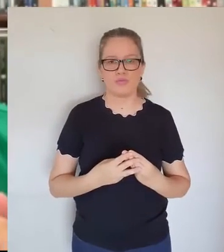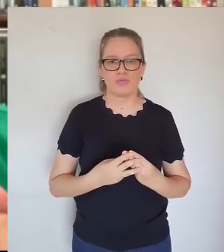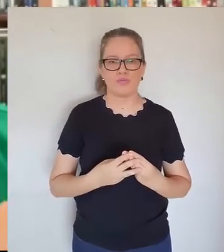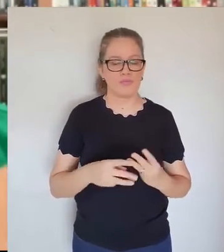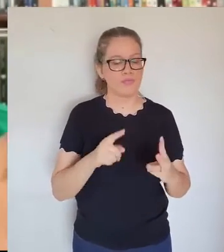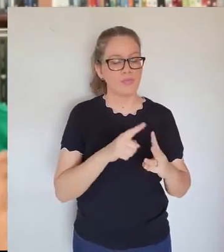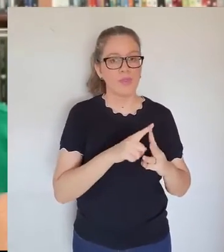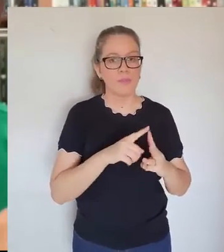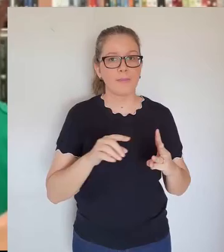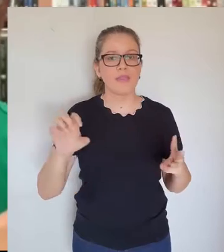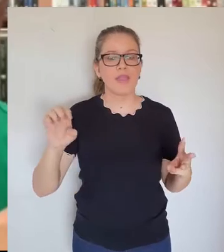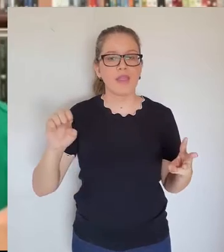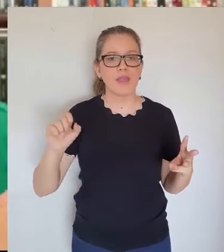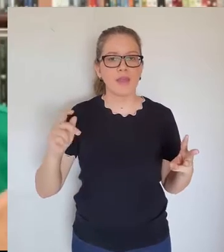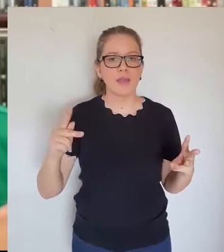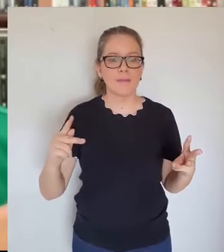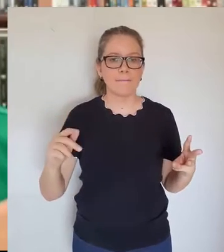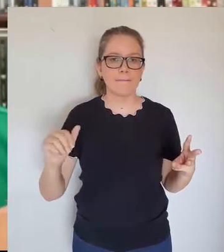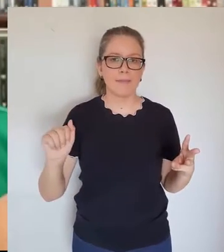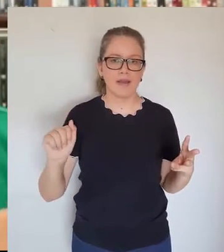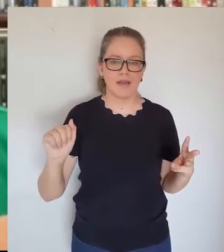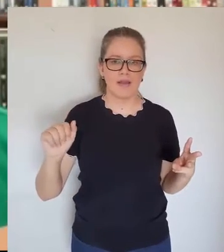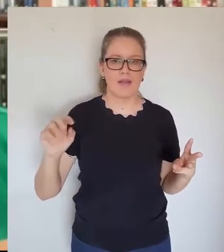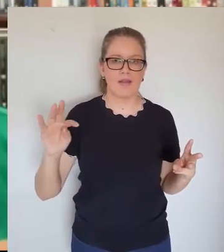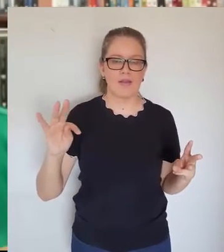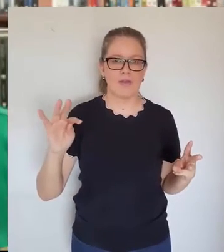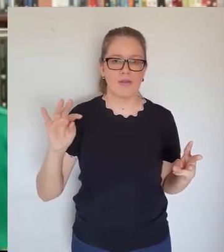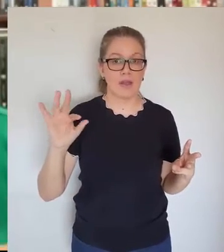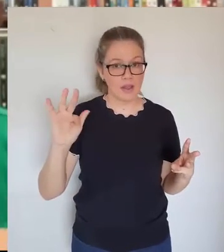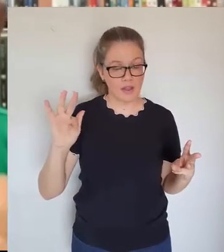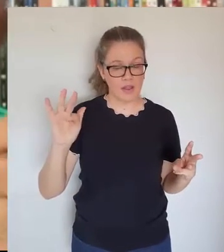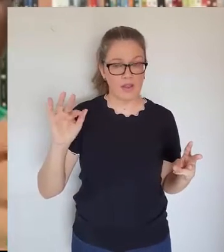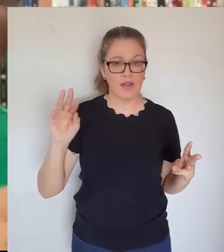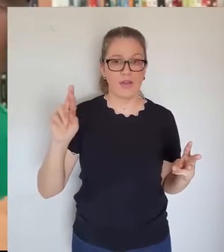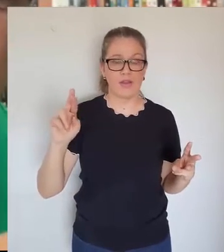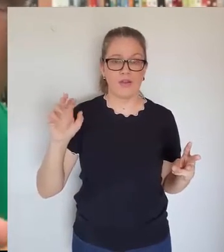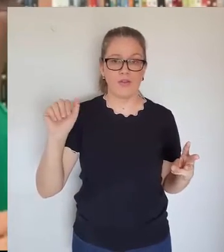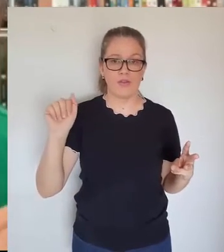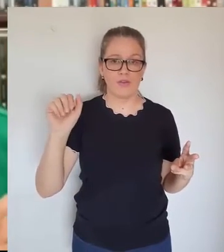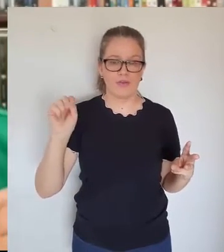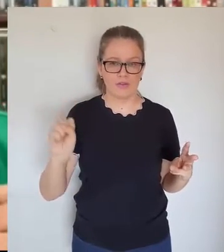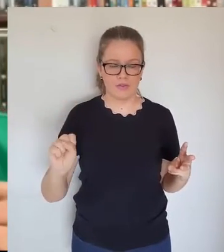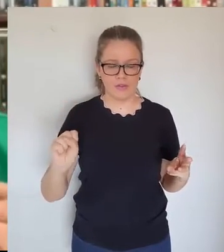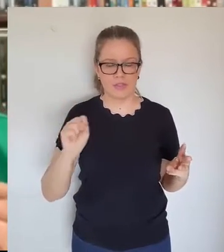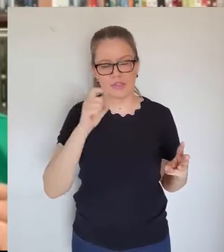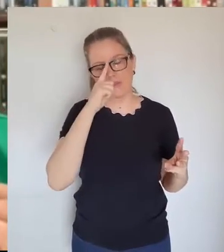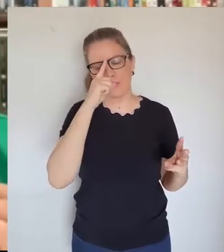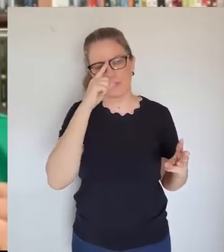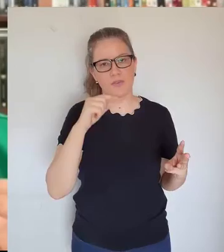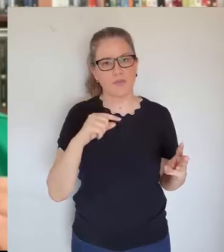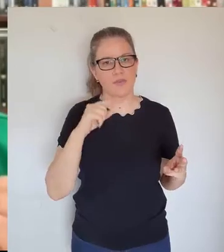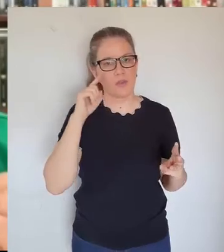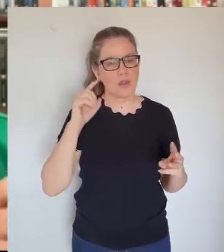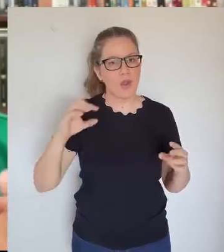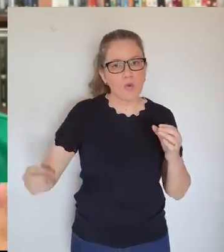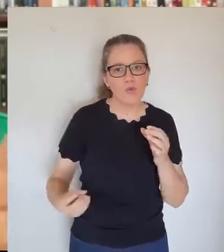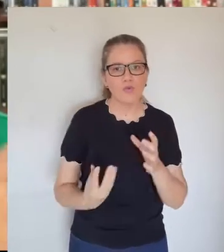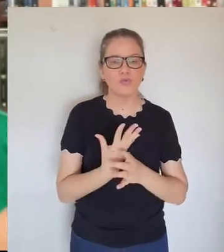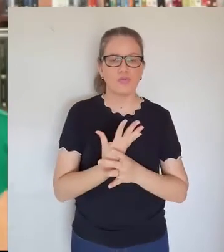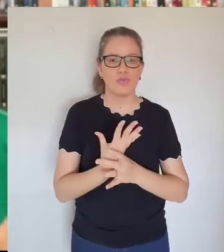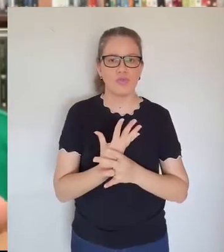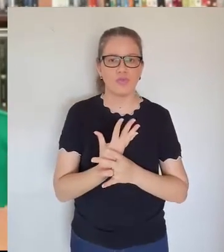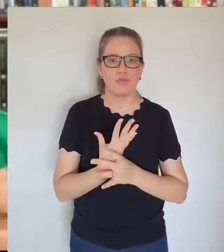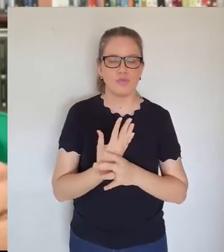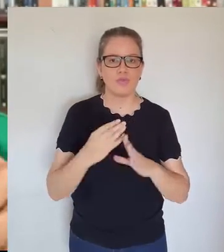judeus, Epáfras, Lucas e Demas, né? Podemos fazer aqui um destaque para Epáfras, que era